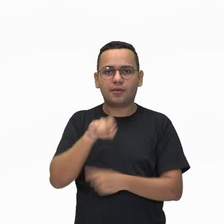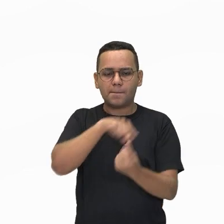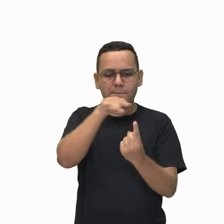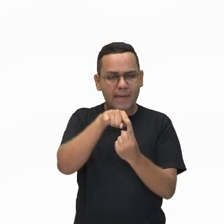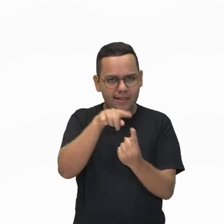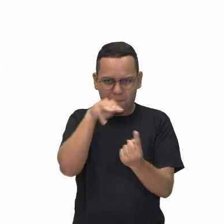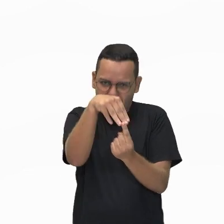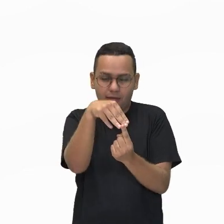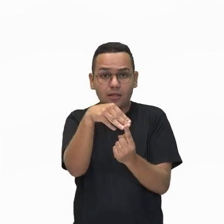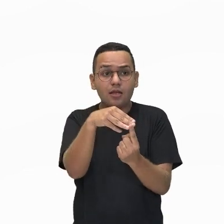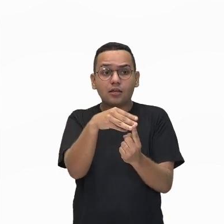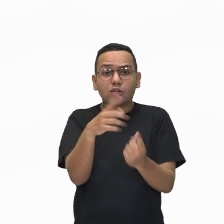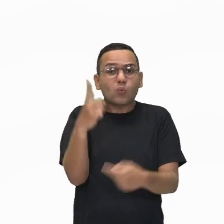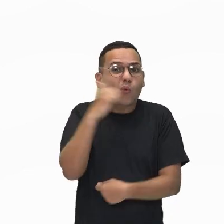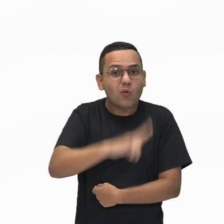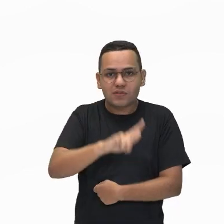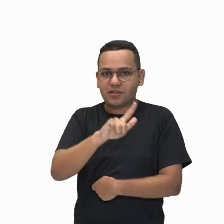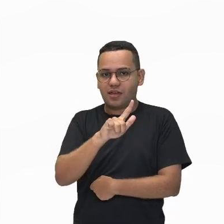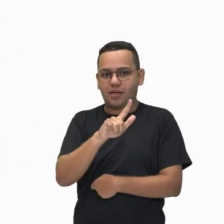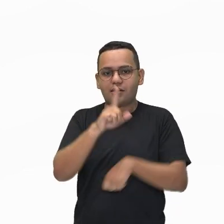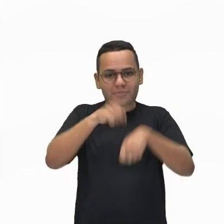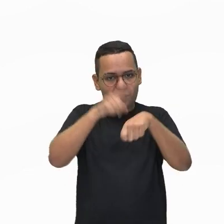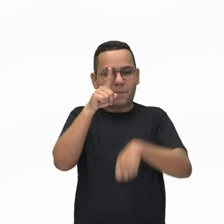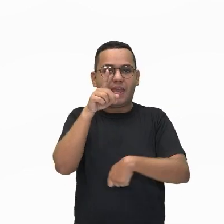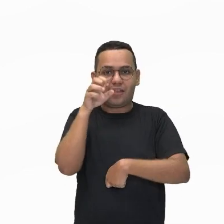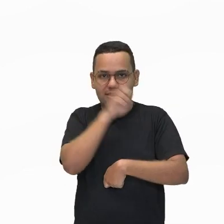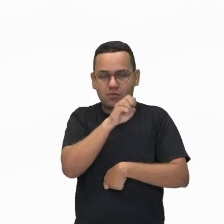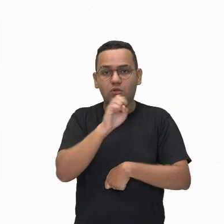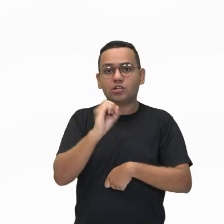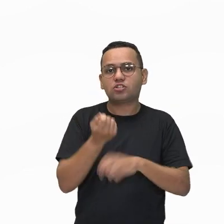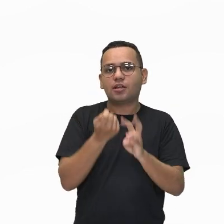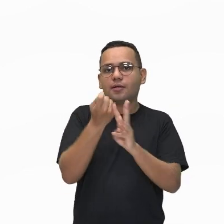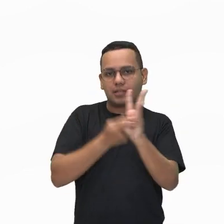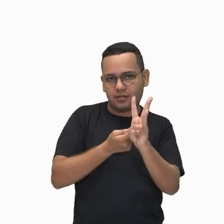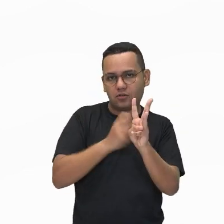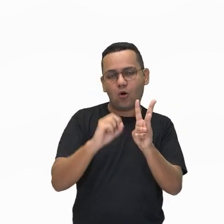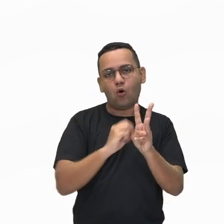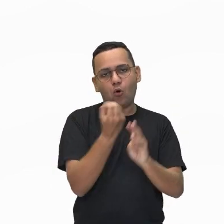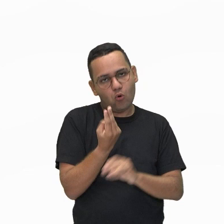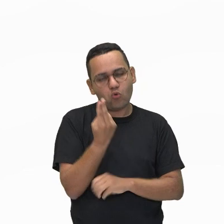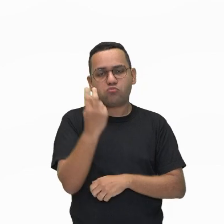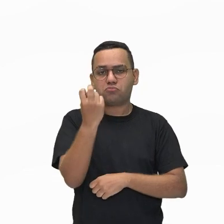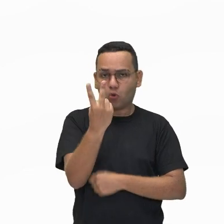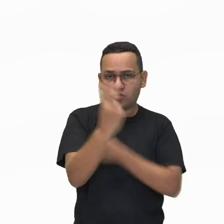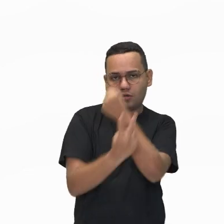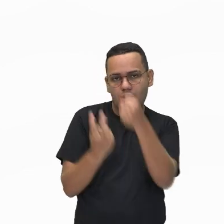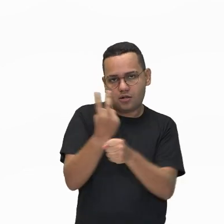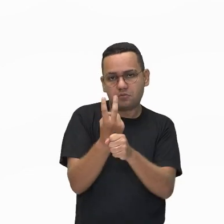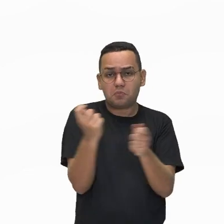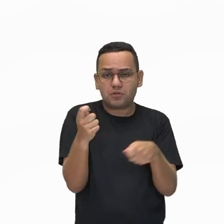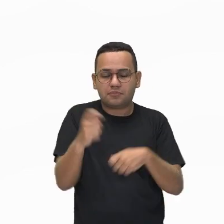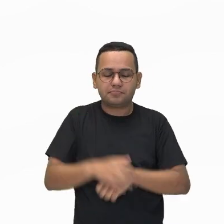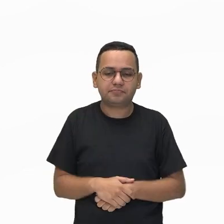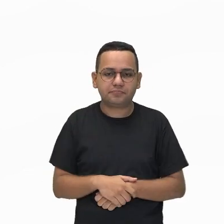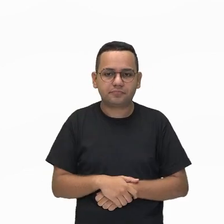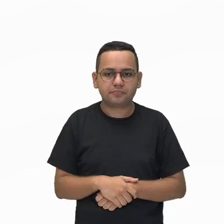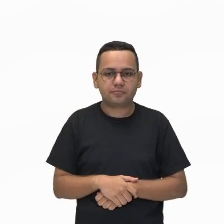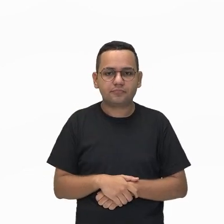serem alcançadas dentro do período de 3 meses a 2 anos, que é um tempo que é